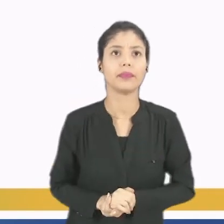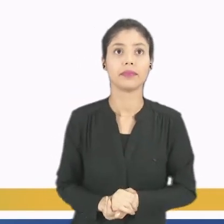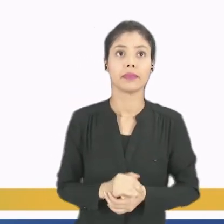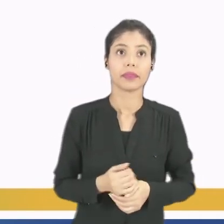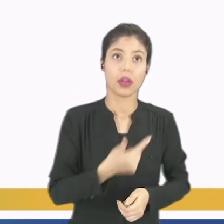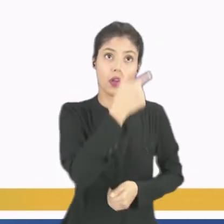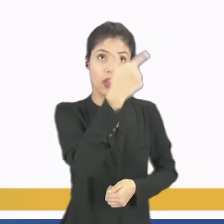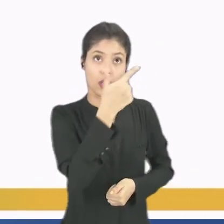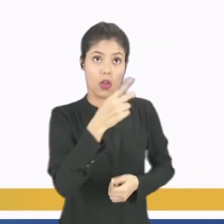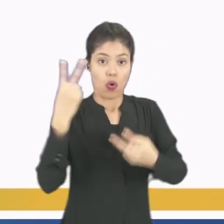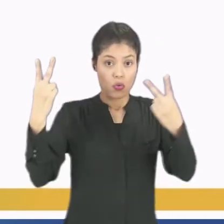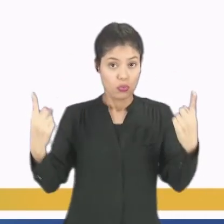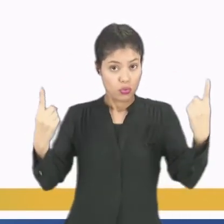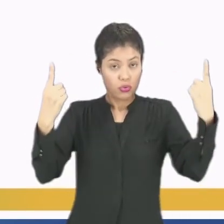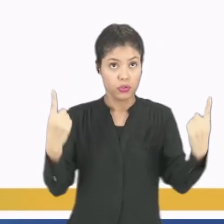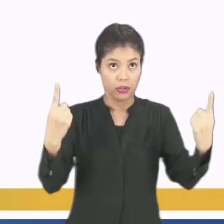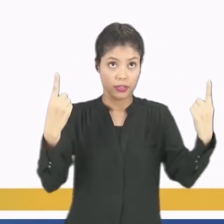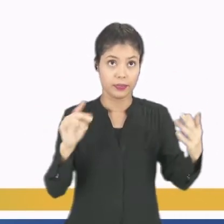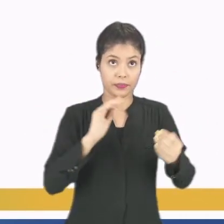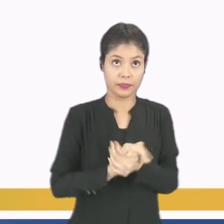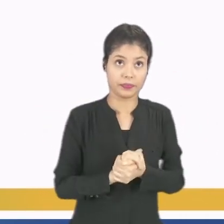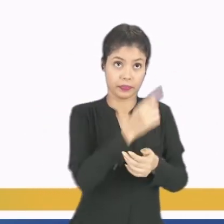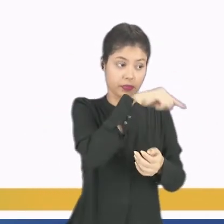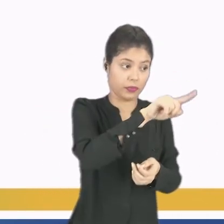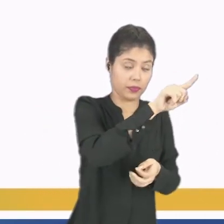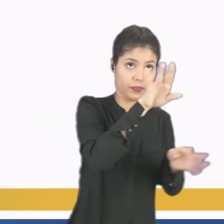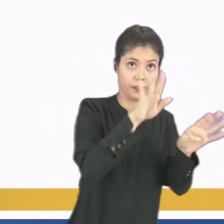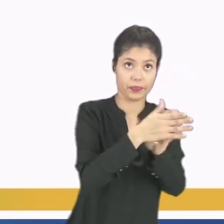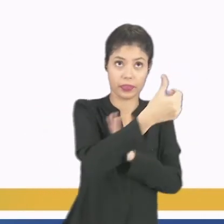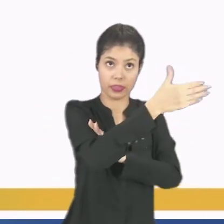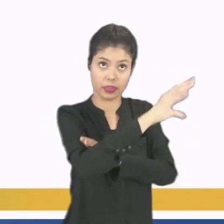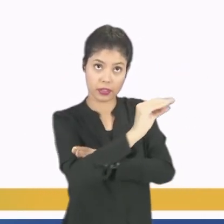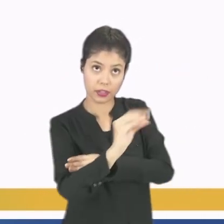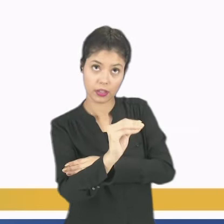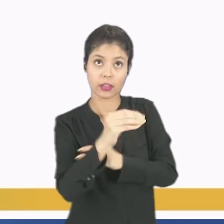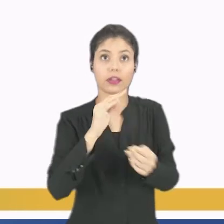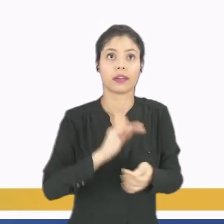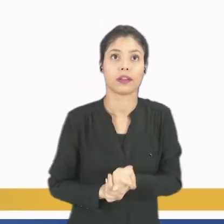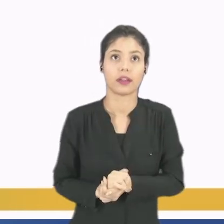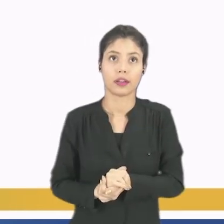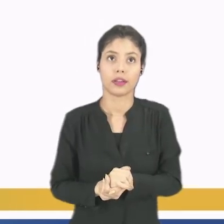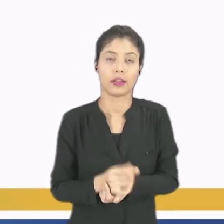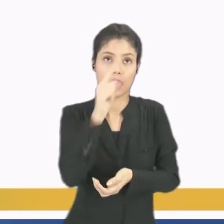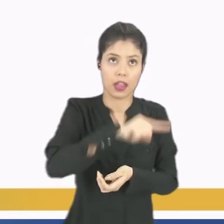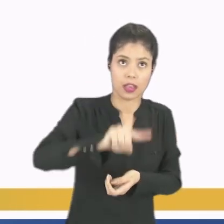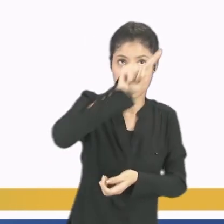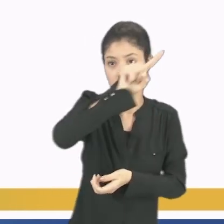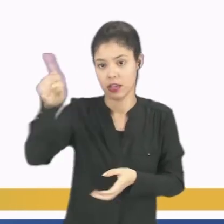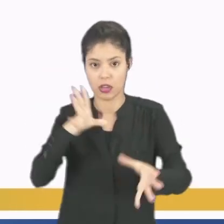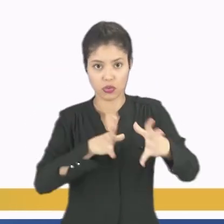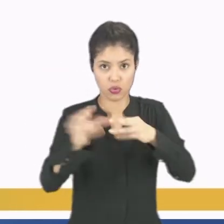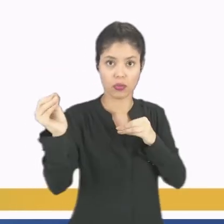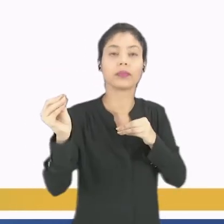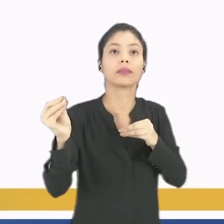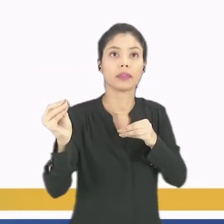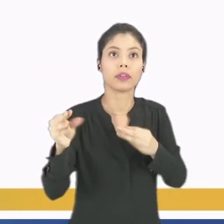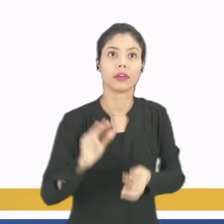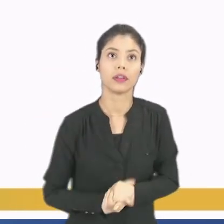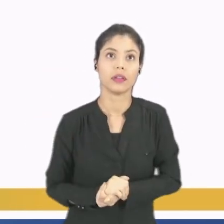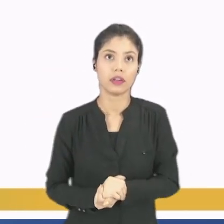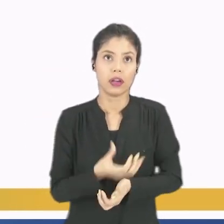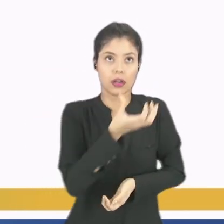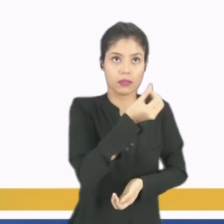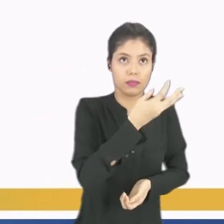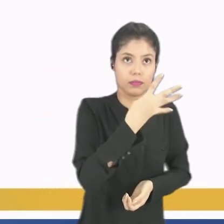Eleva ao quadrado em ambos os lados, 10 ao quadrado é 100. Elevando ao quadrado, a raiz quadrada vai desaparecer. E